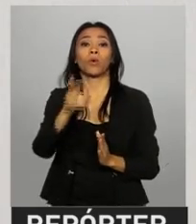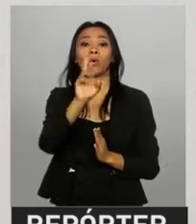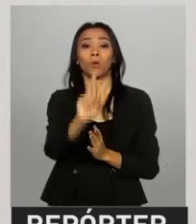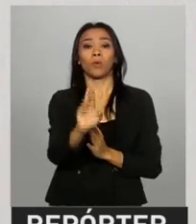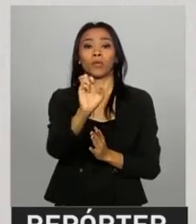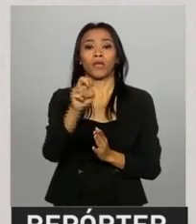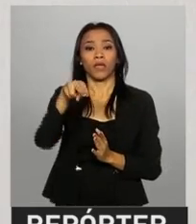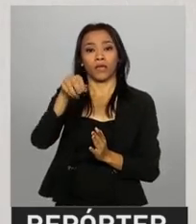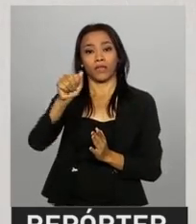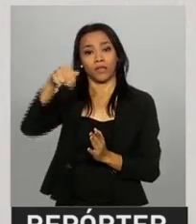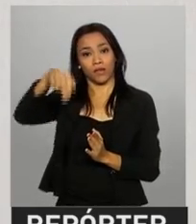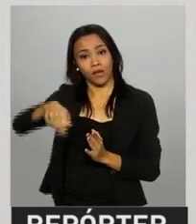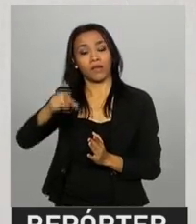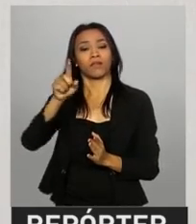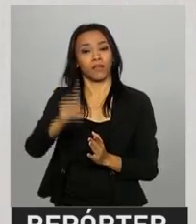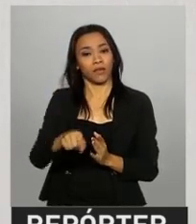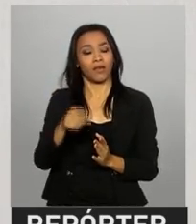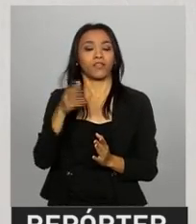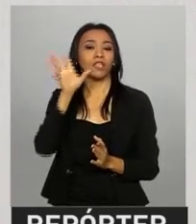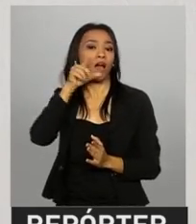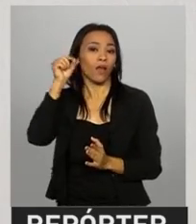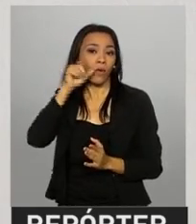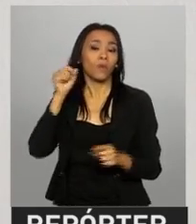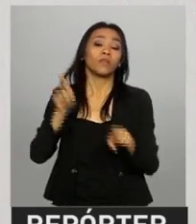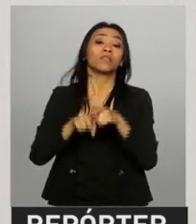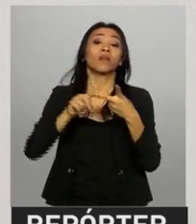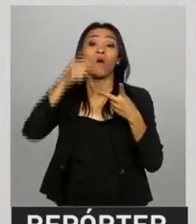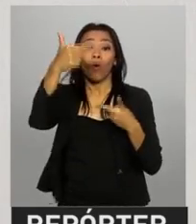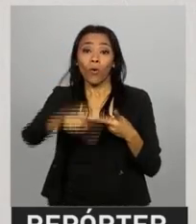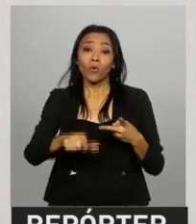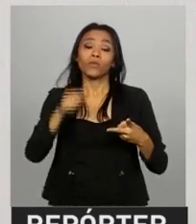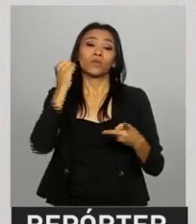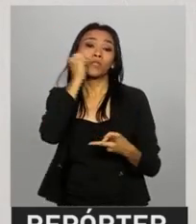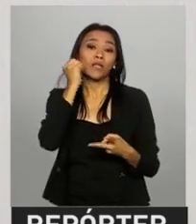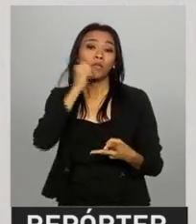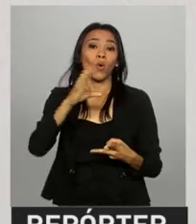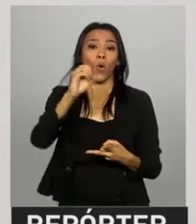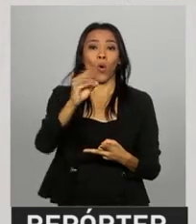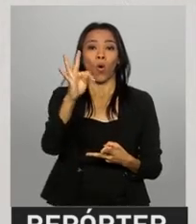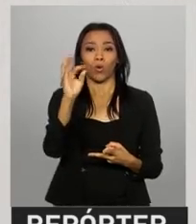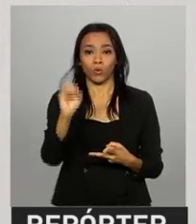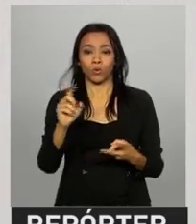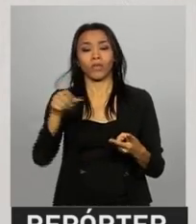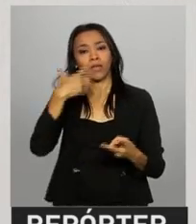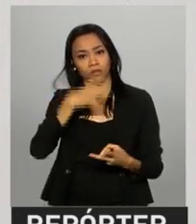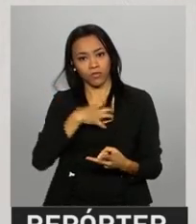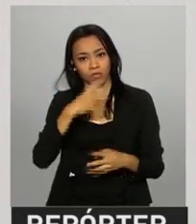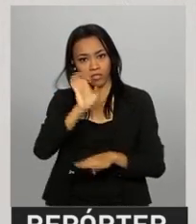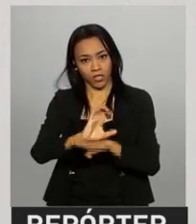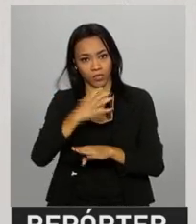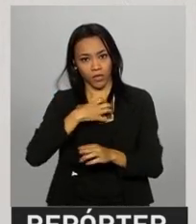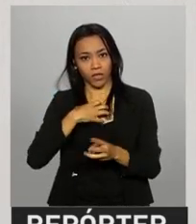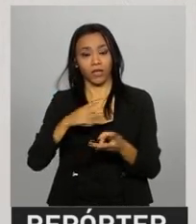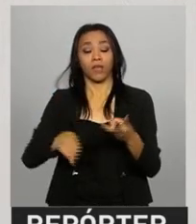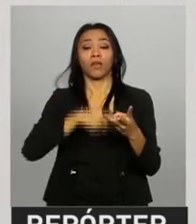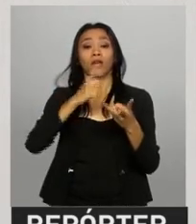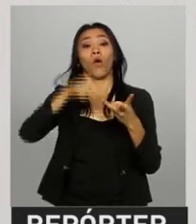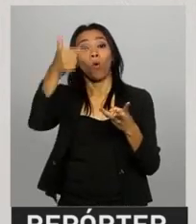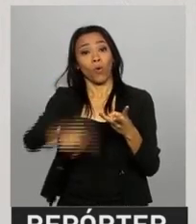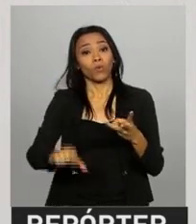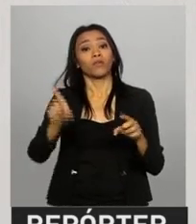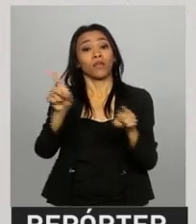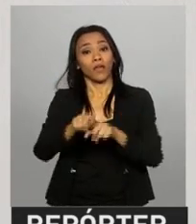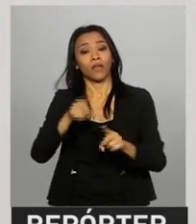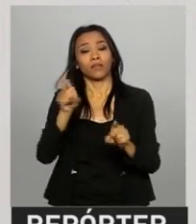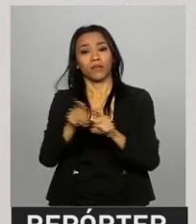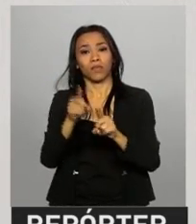do PMDB de Alagoas, também com os senadores Otto Alencar, do PSD da Bahia, e Ataídes Oliveira, do